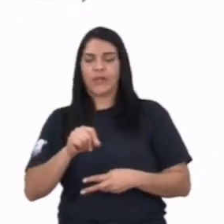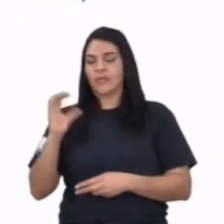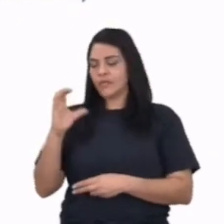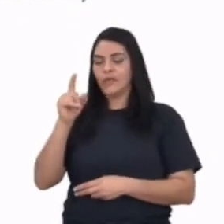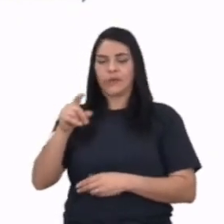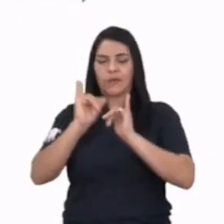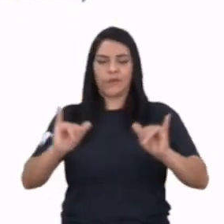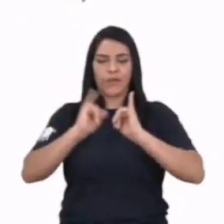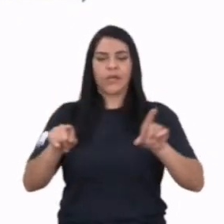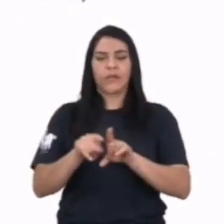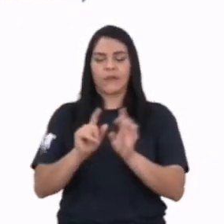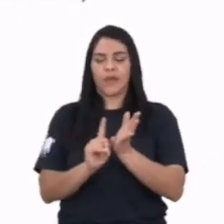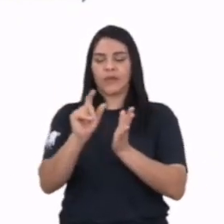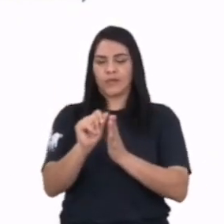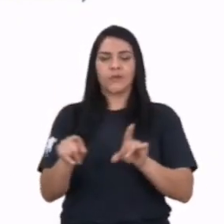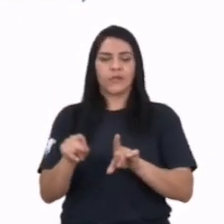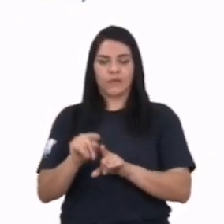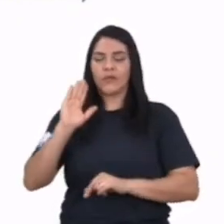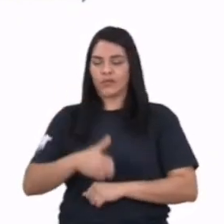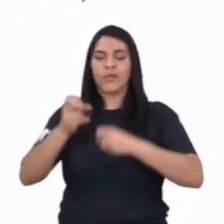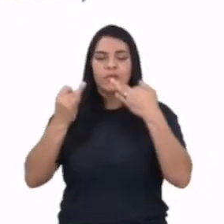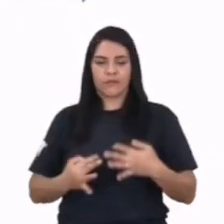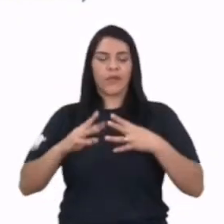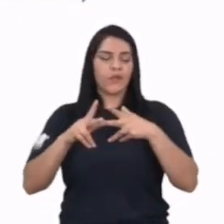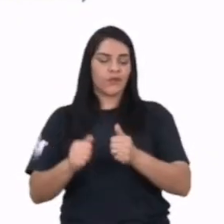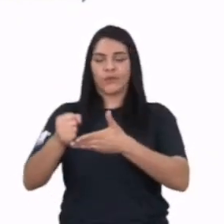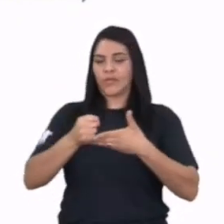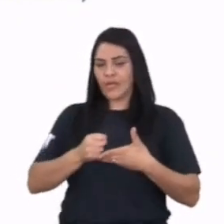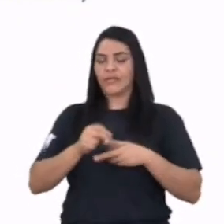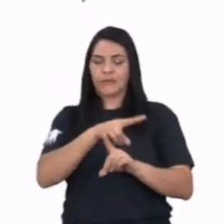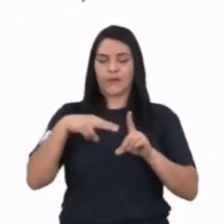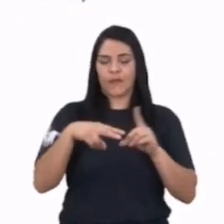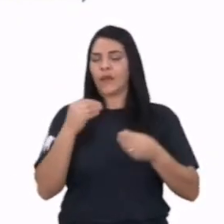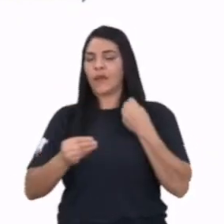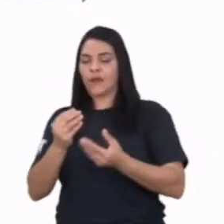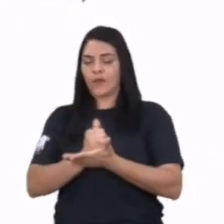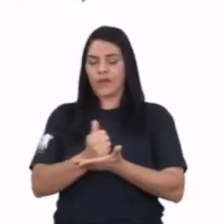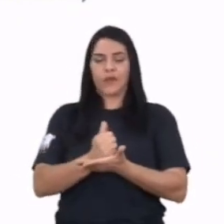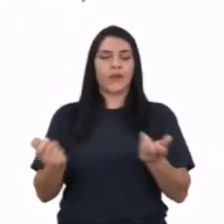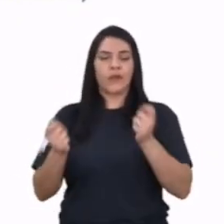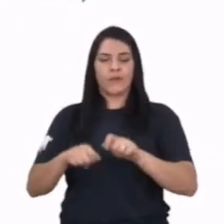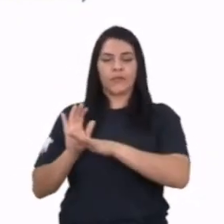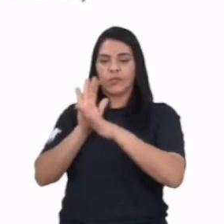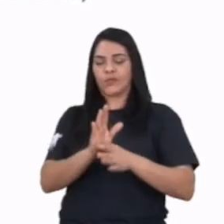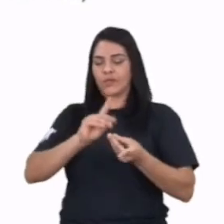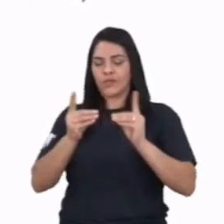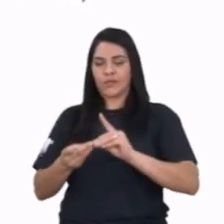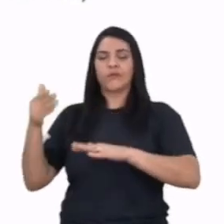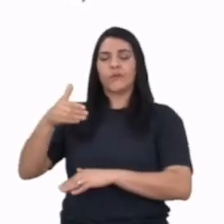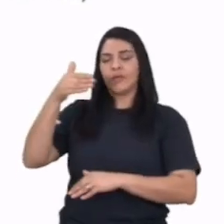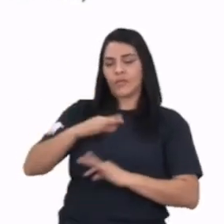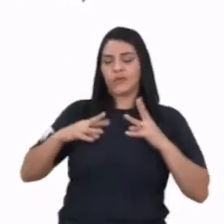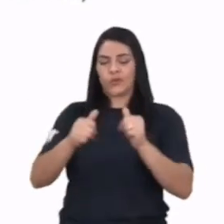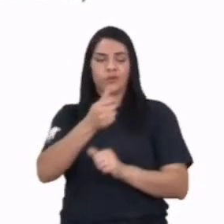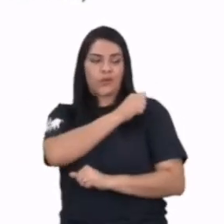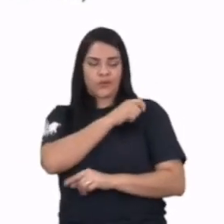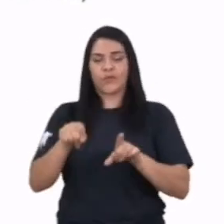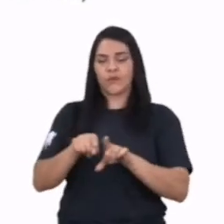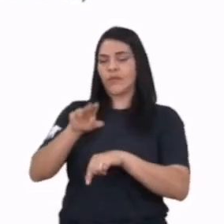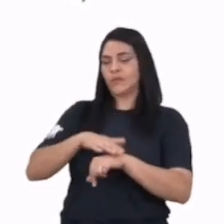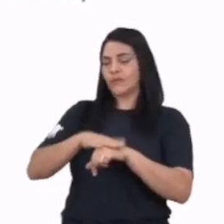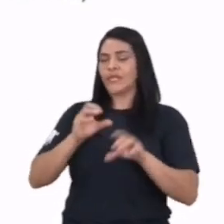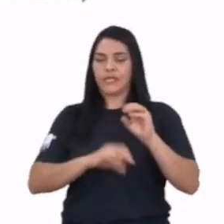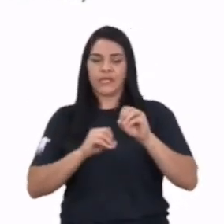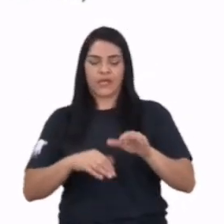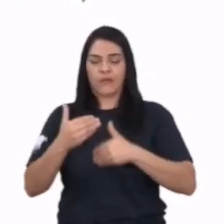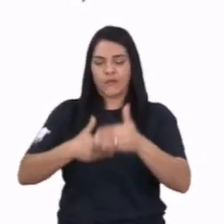cientificamente publicados, artigos aqui eu citei alguns do Far, do Tolomei, que trazem essa perspectiva de como que o game ele pode ajudar nessa dinâmica de participação dos alunos mesmo, de tornar ali a